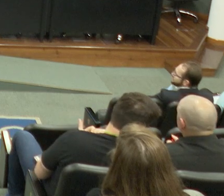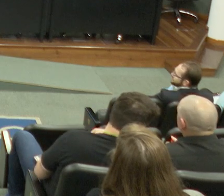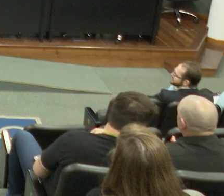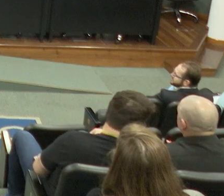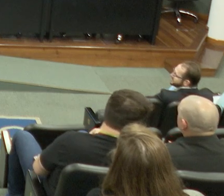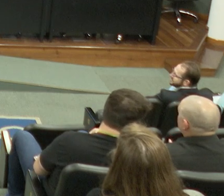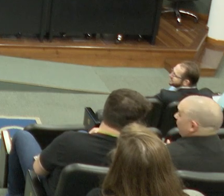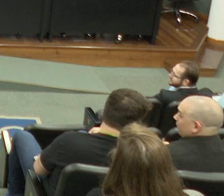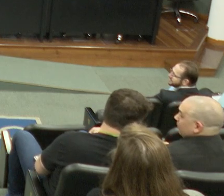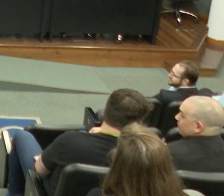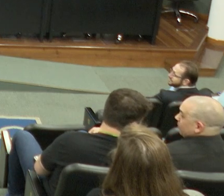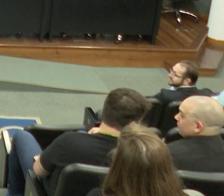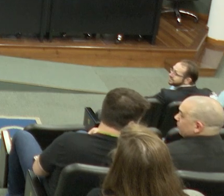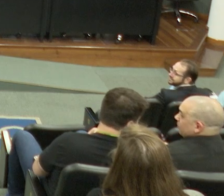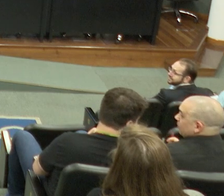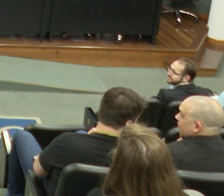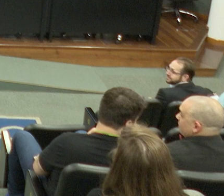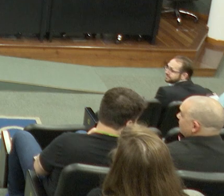documento público